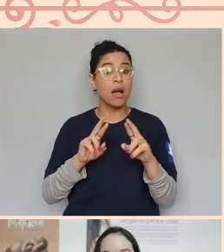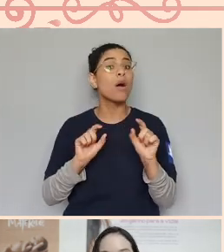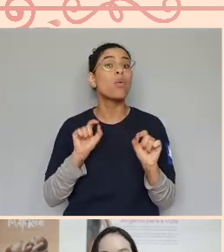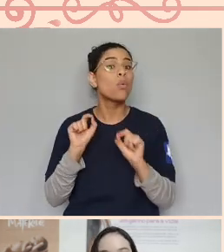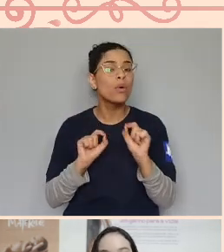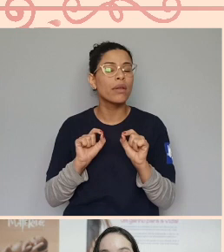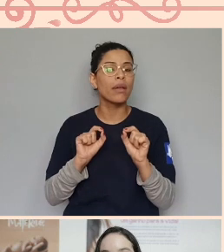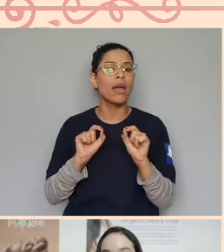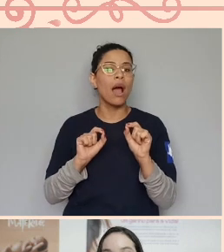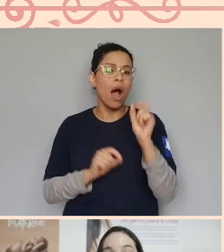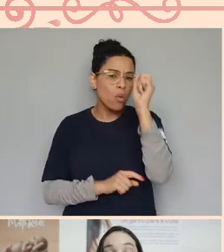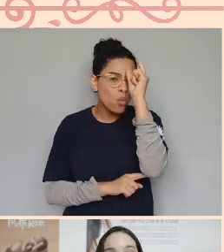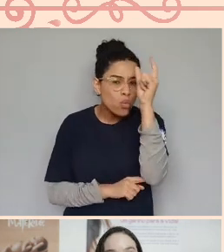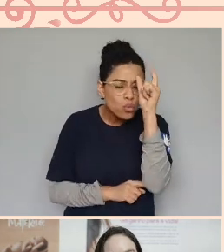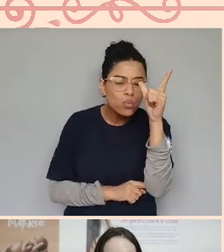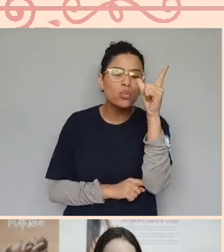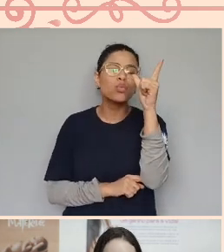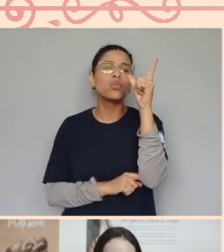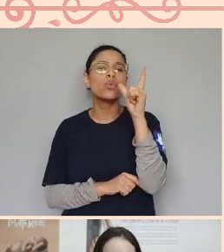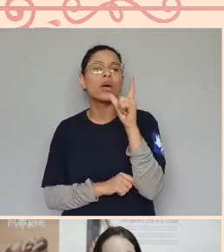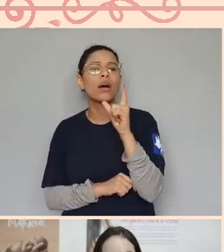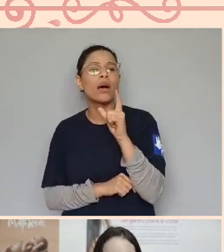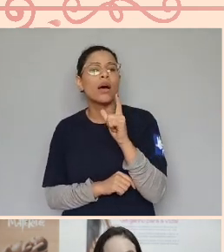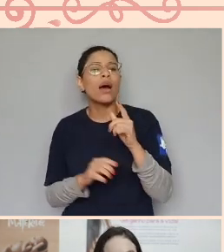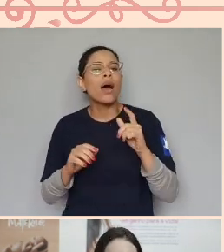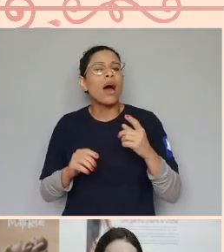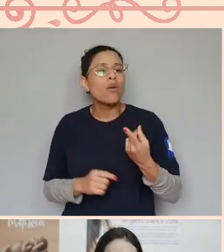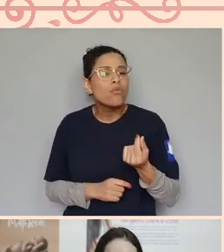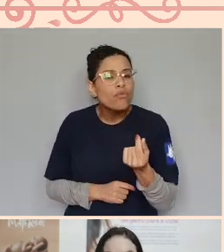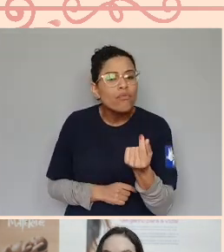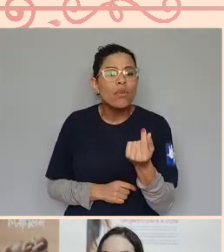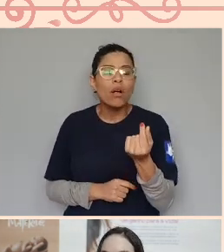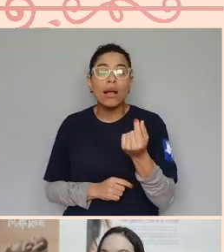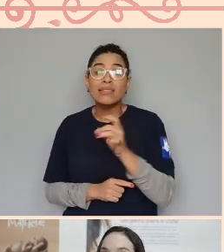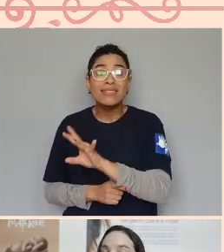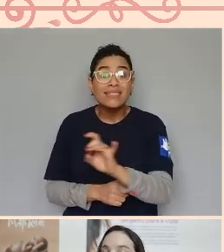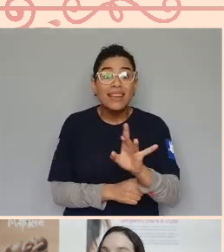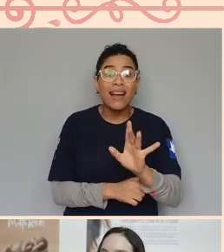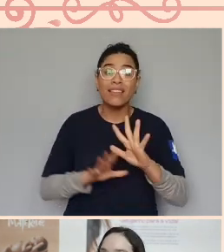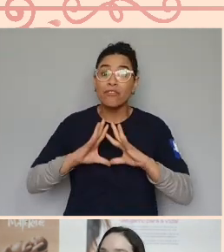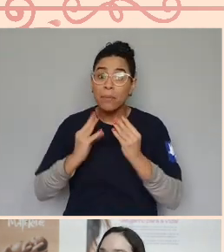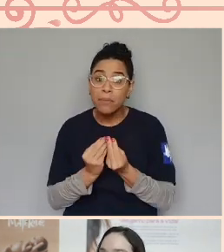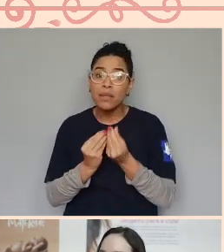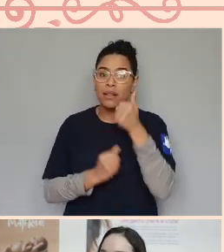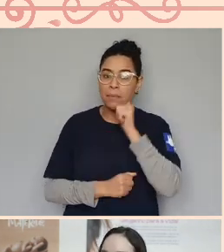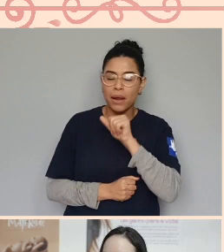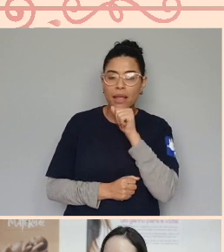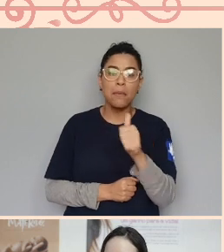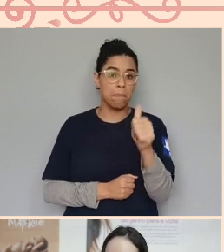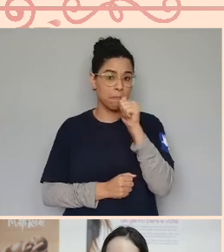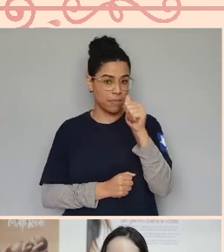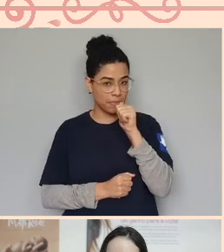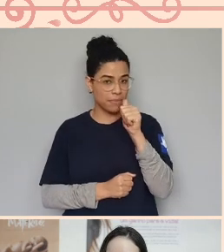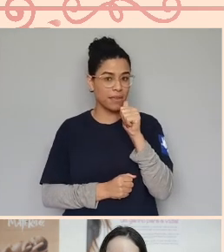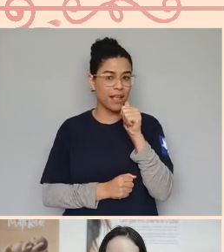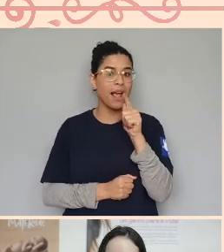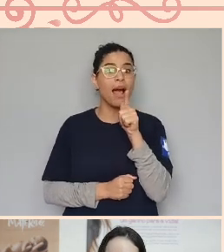a safra, a cultura, a situação socioeconômica de cada mãe, e beber bastante líquidos também é